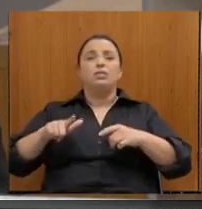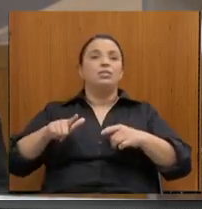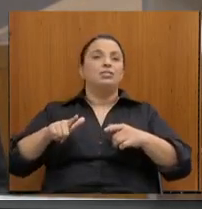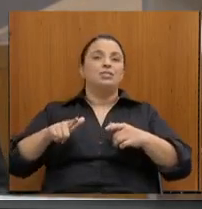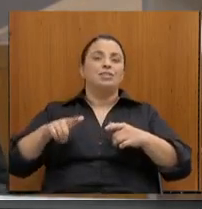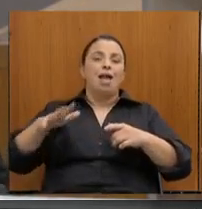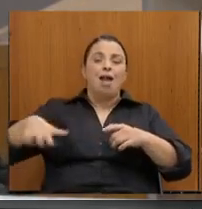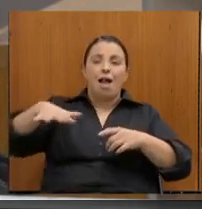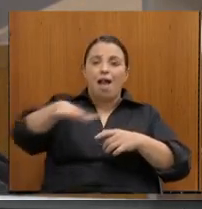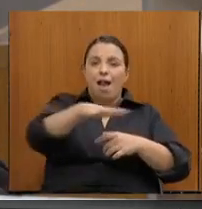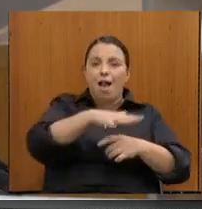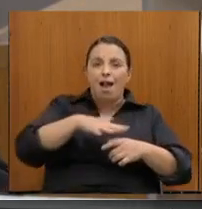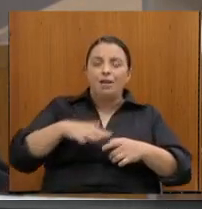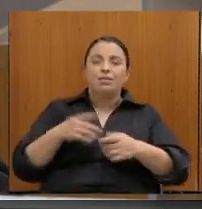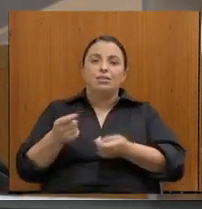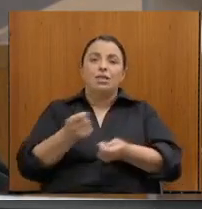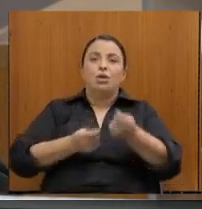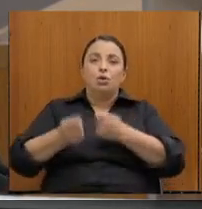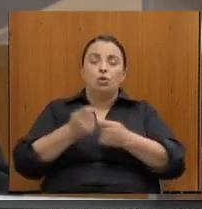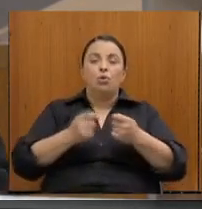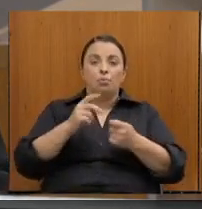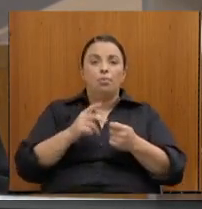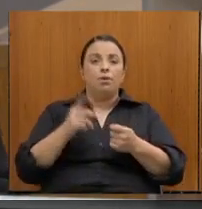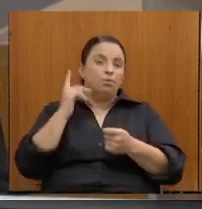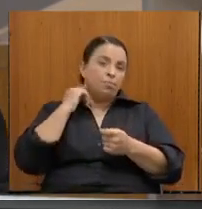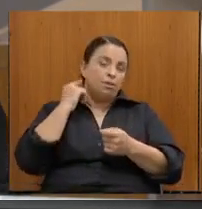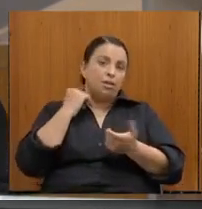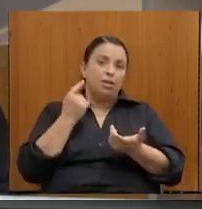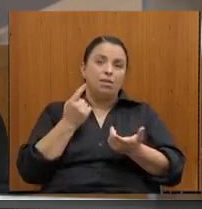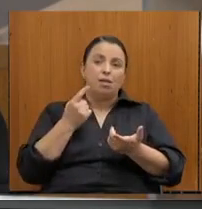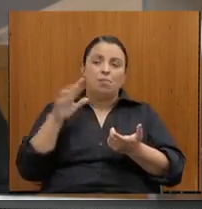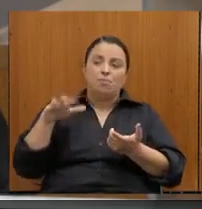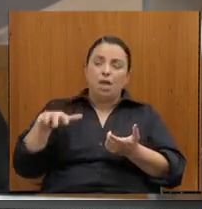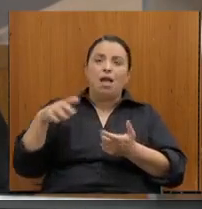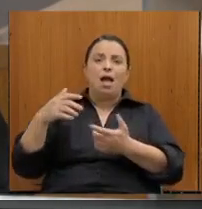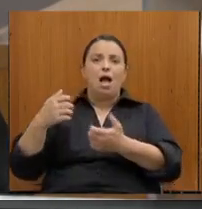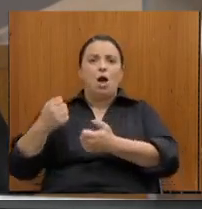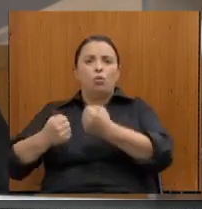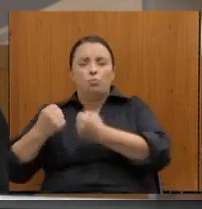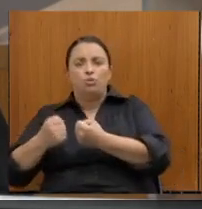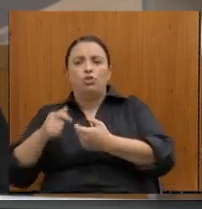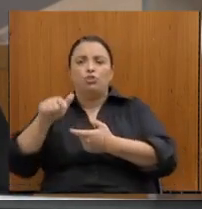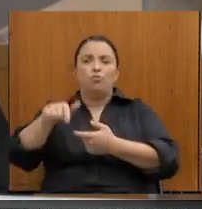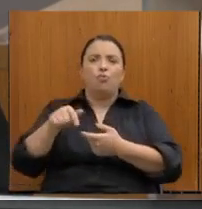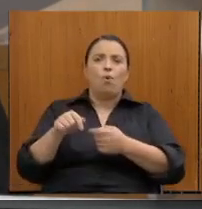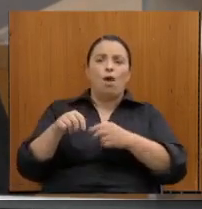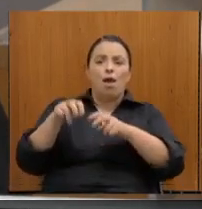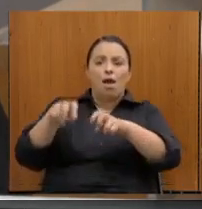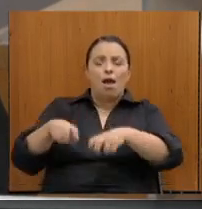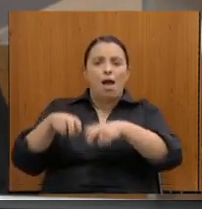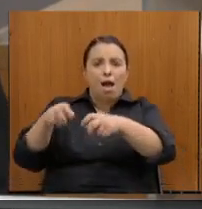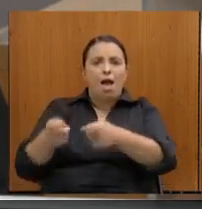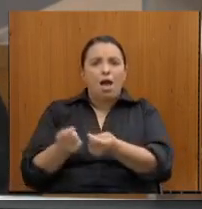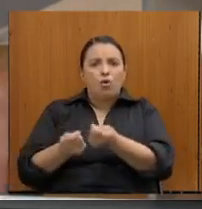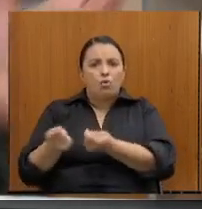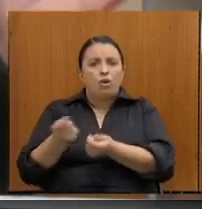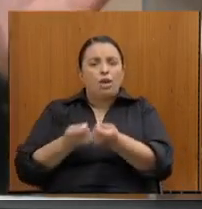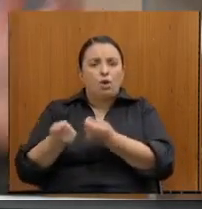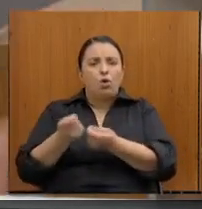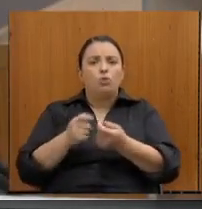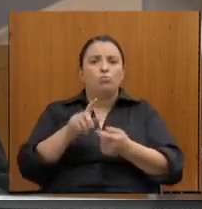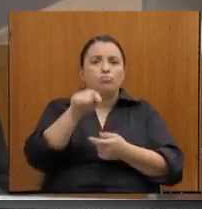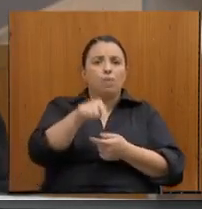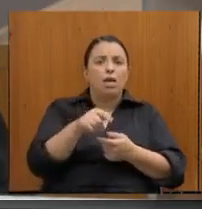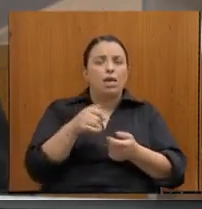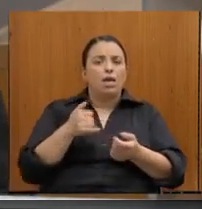e setores forte da economia mineira setor automotivo setor de agronegócio setor de energias do